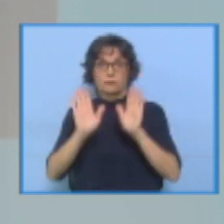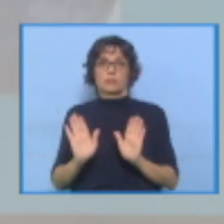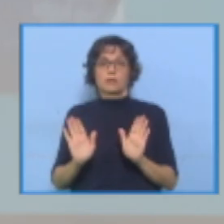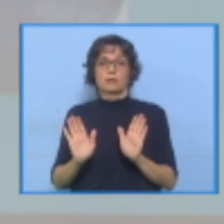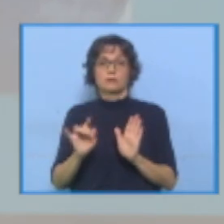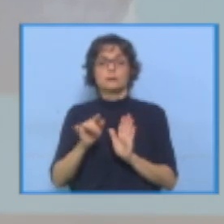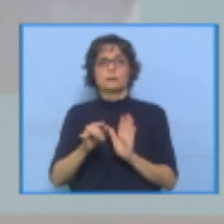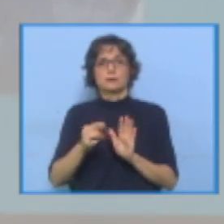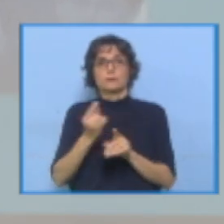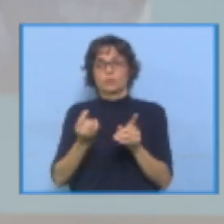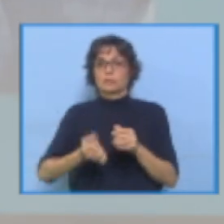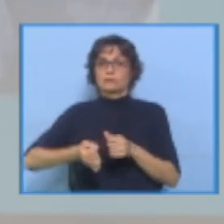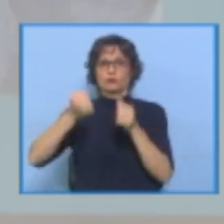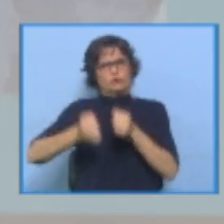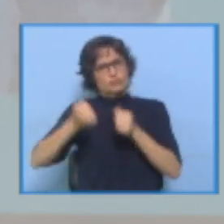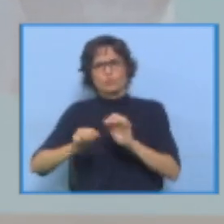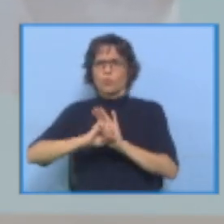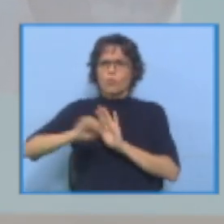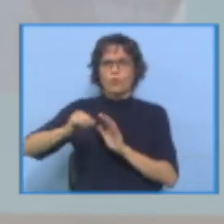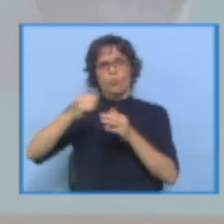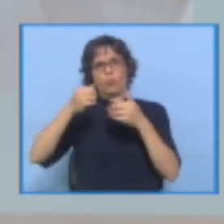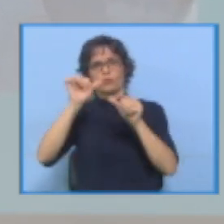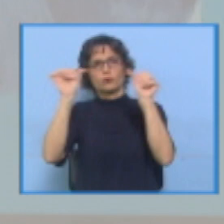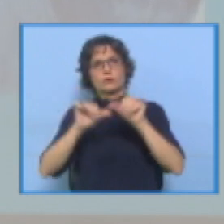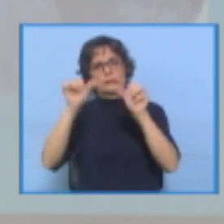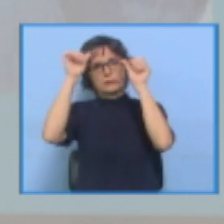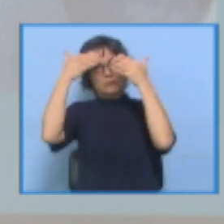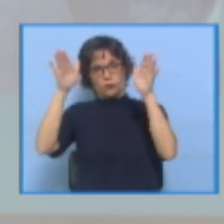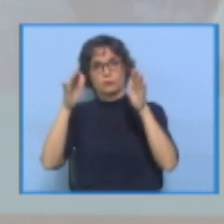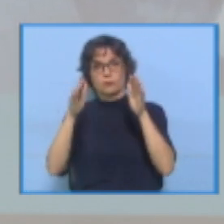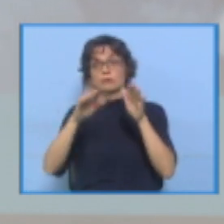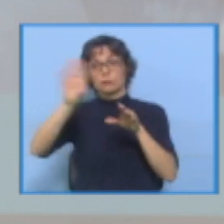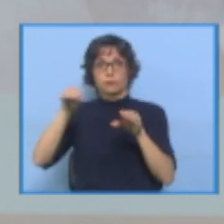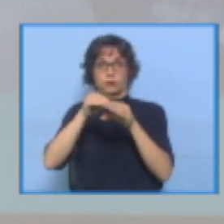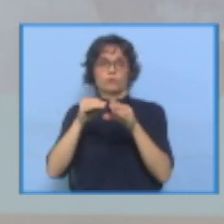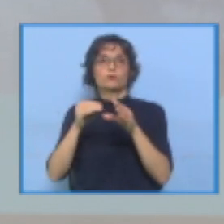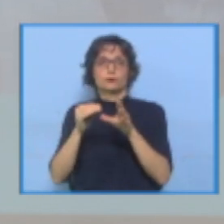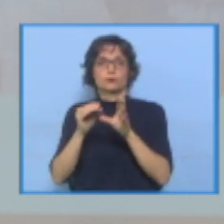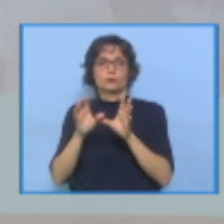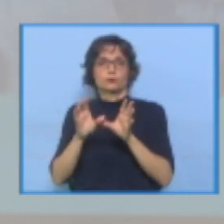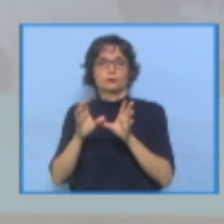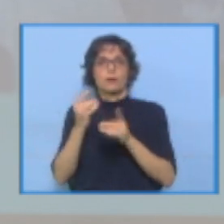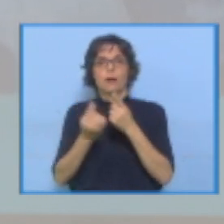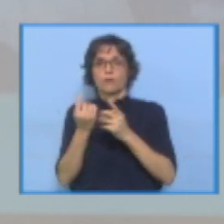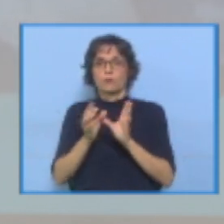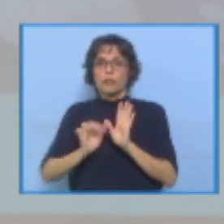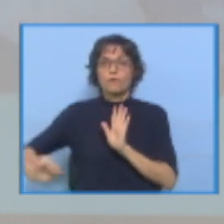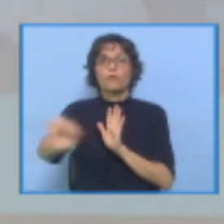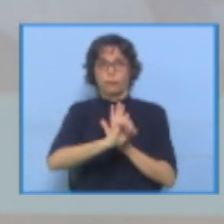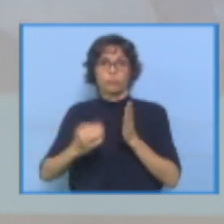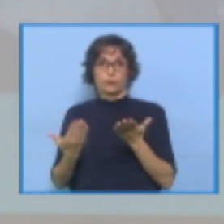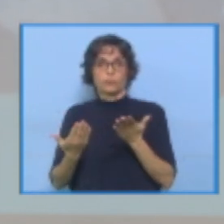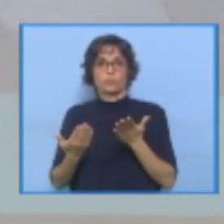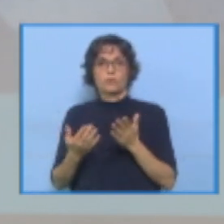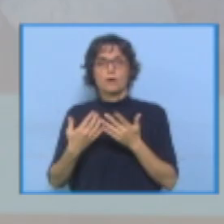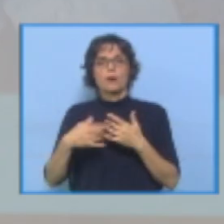a contestação do sistema antidemocrático faz parte do bem comum, não é? Portanto, mas quando